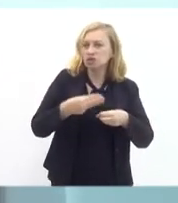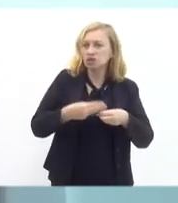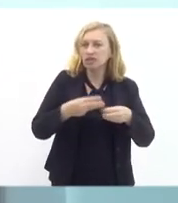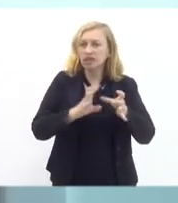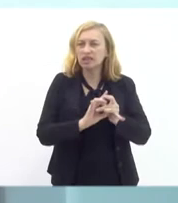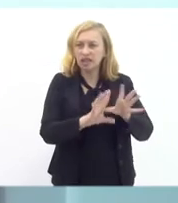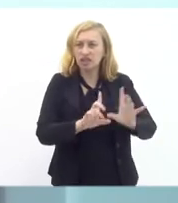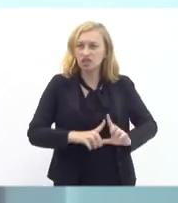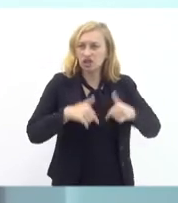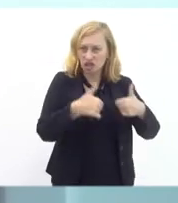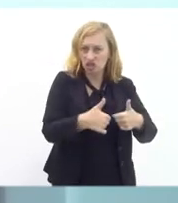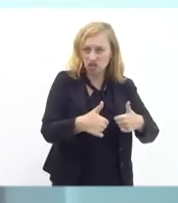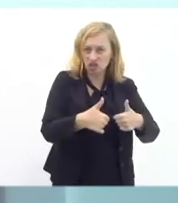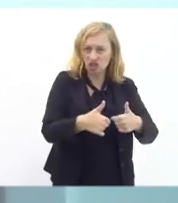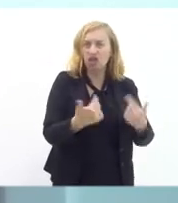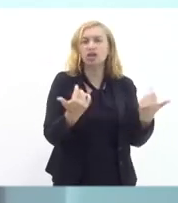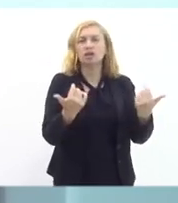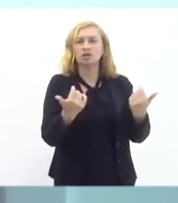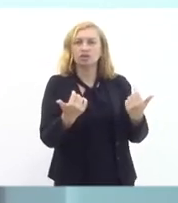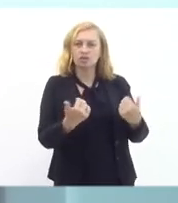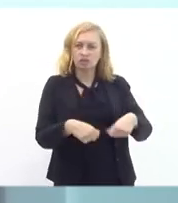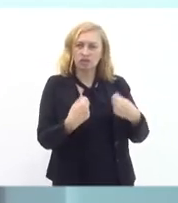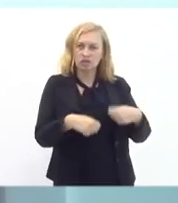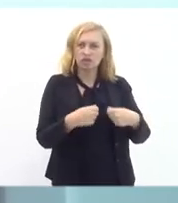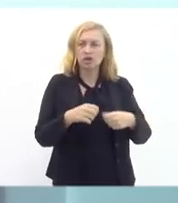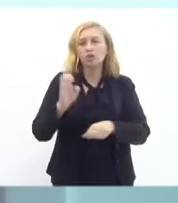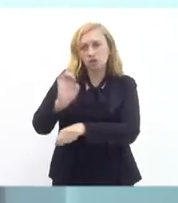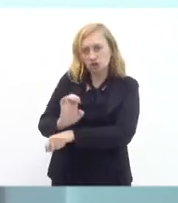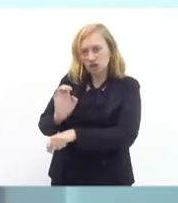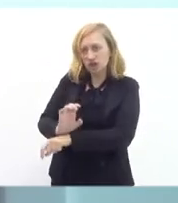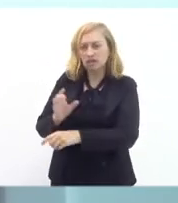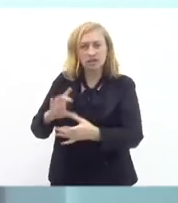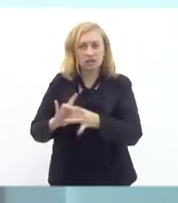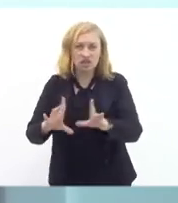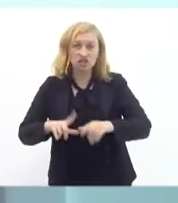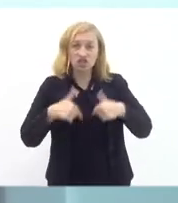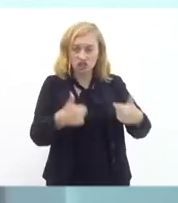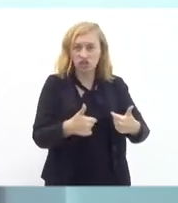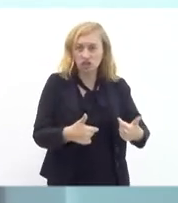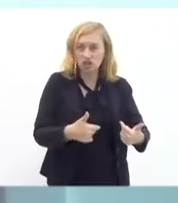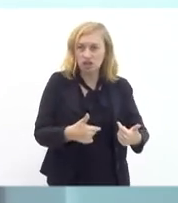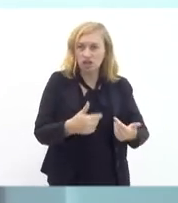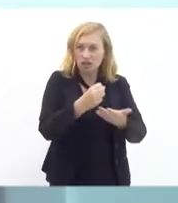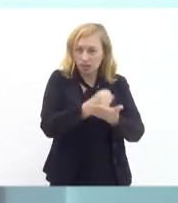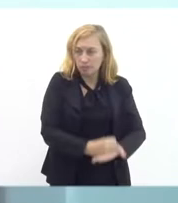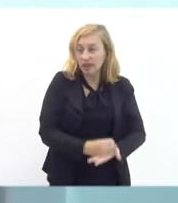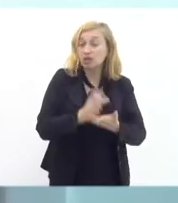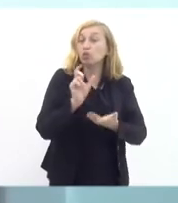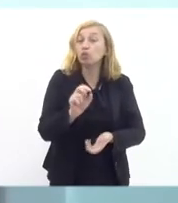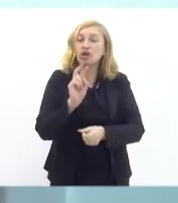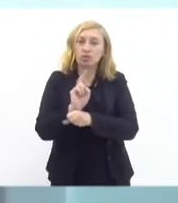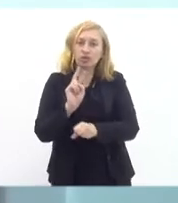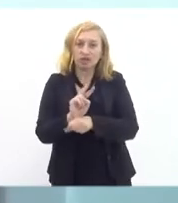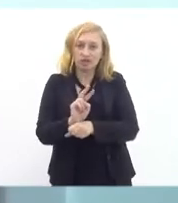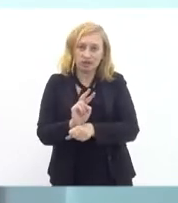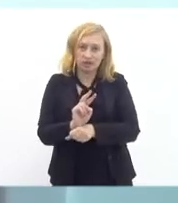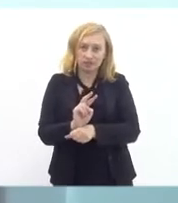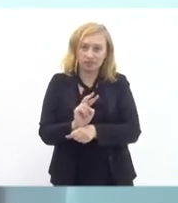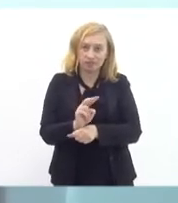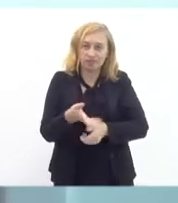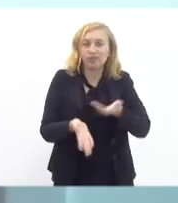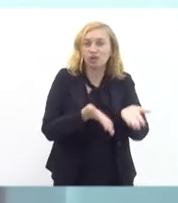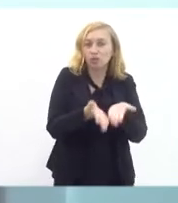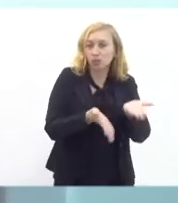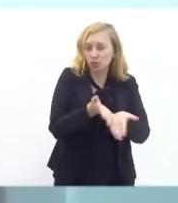de atuar da forma que precisa, o Estado deixa de atuar da forma que precisa e sobrecarrega os protetores, é fato. Que, por sua